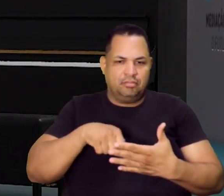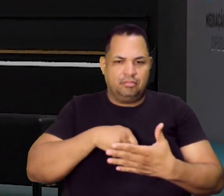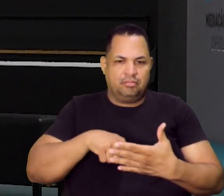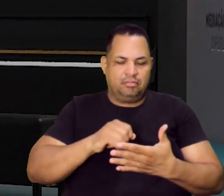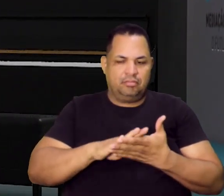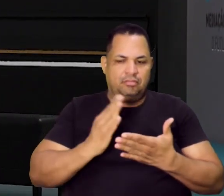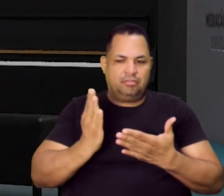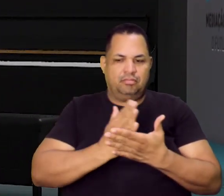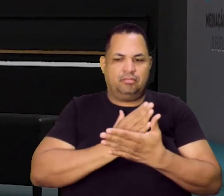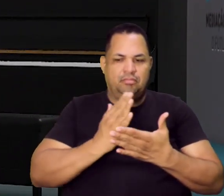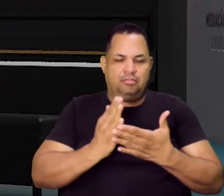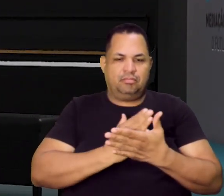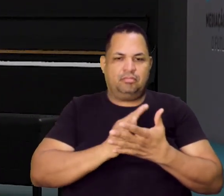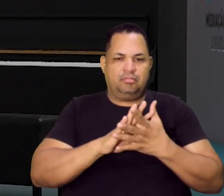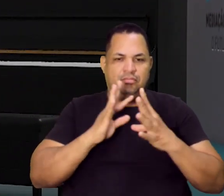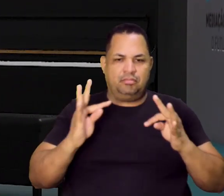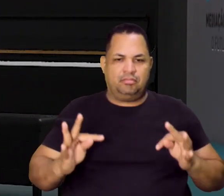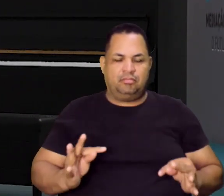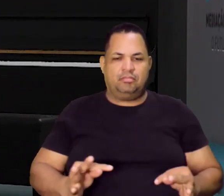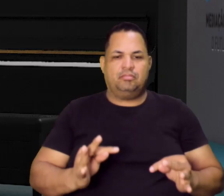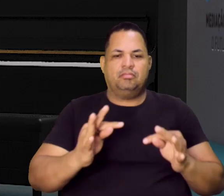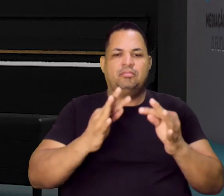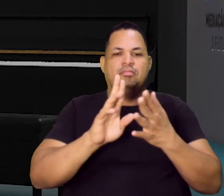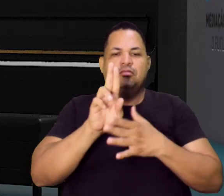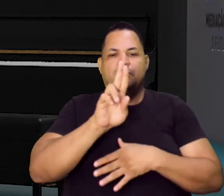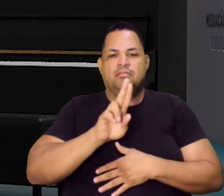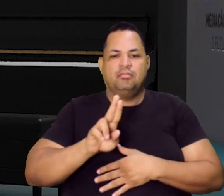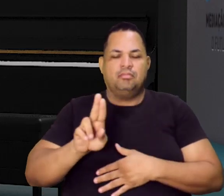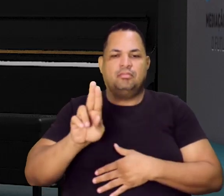no caderno as técnicas de